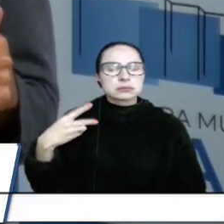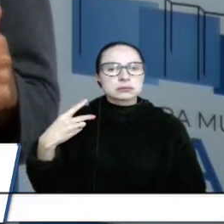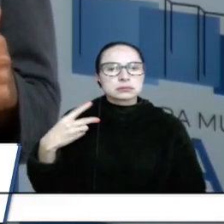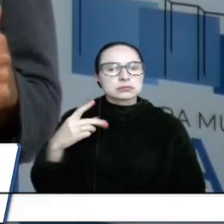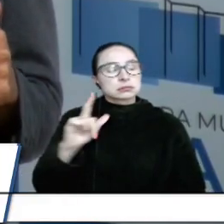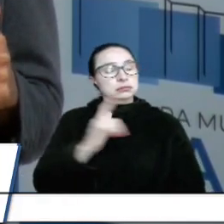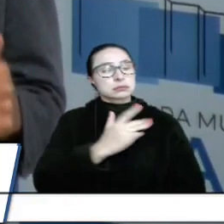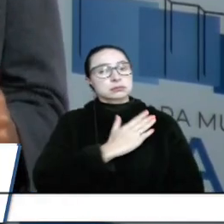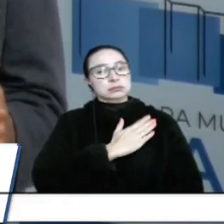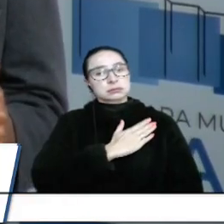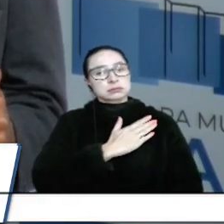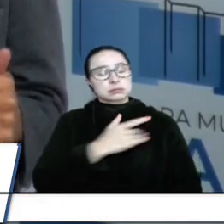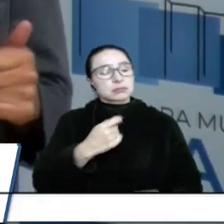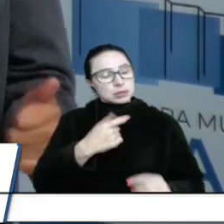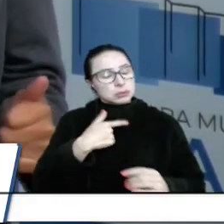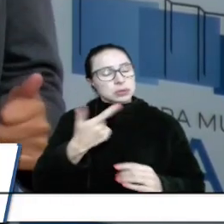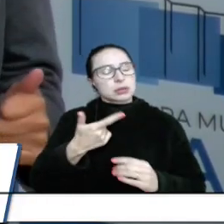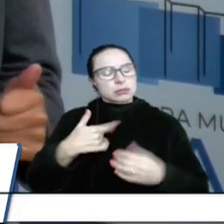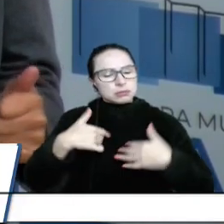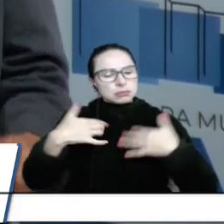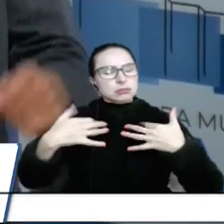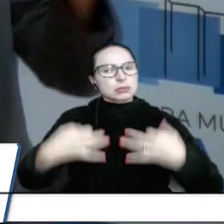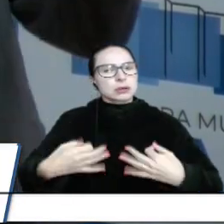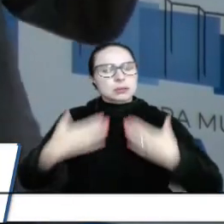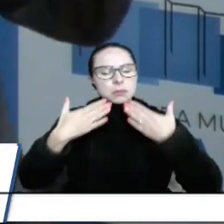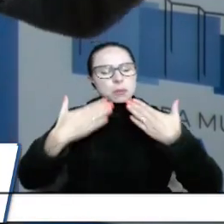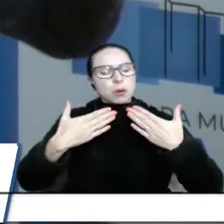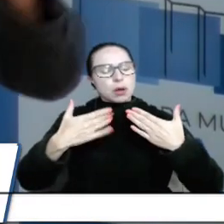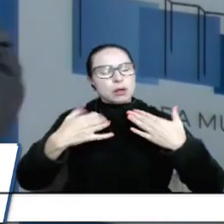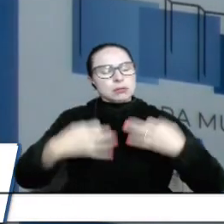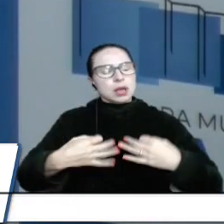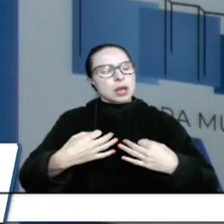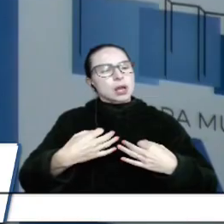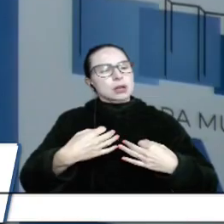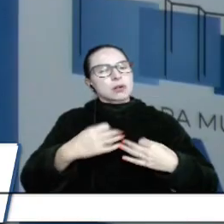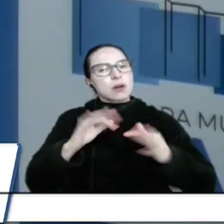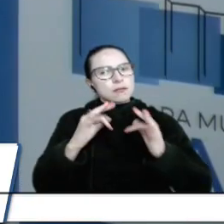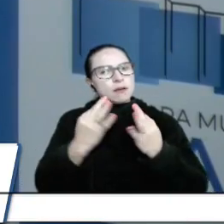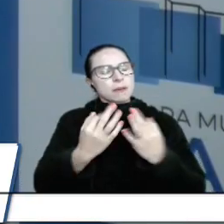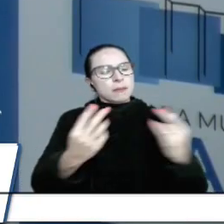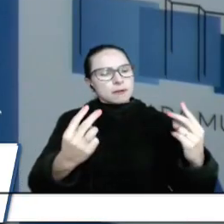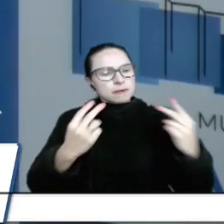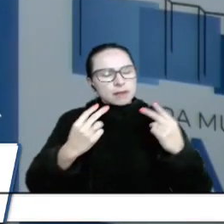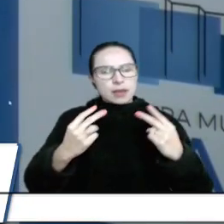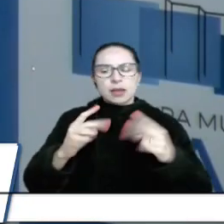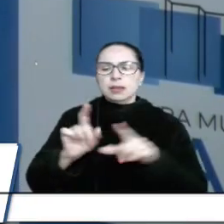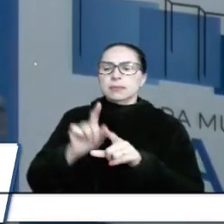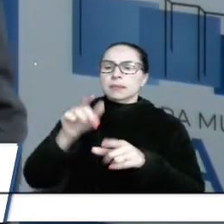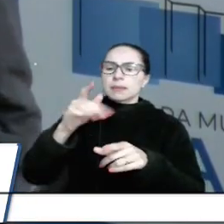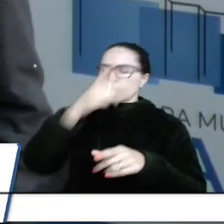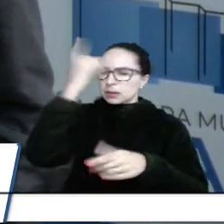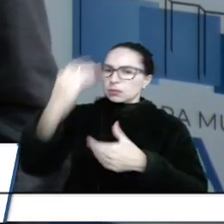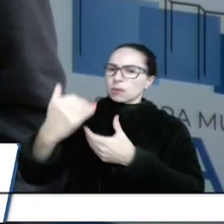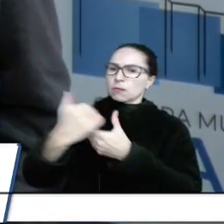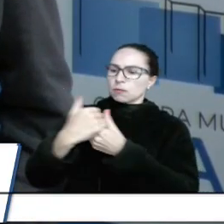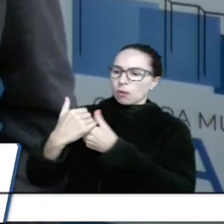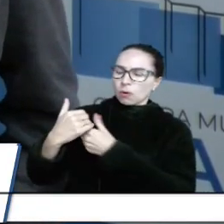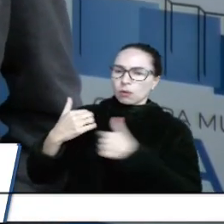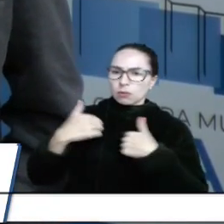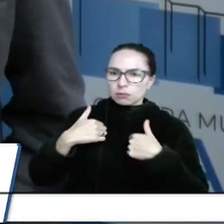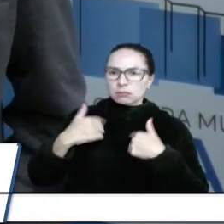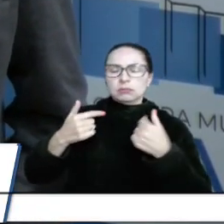que honrar a minha família, eu tenho que honrar o meu eleitor, eu tenho que